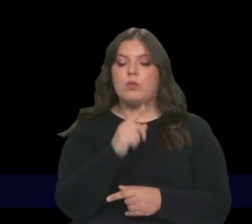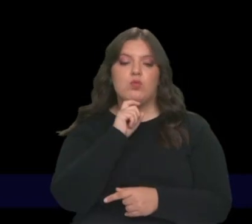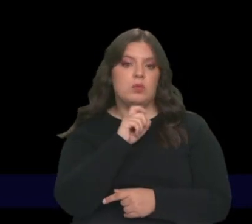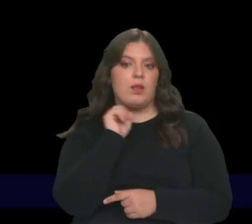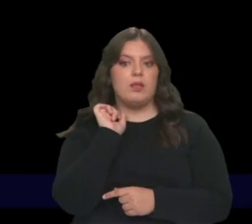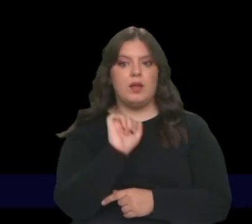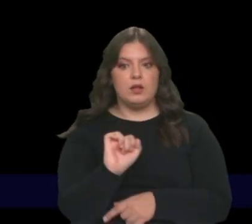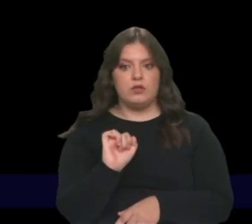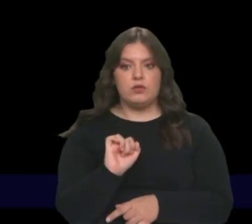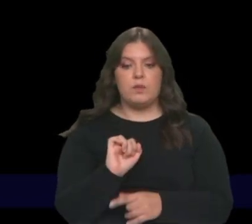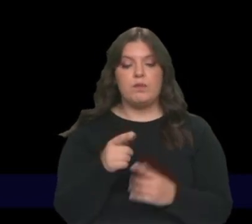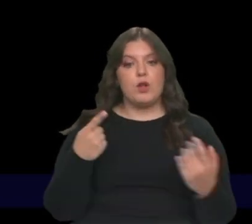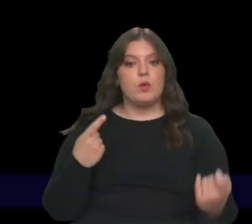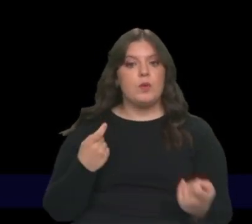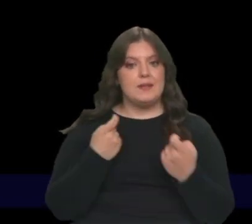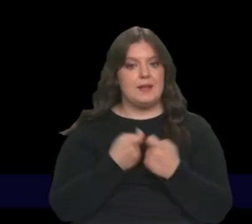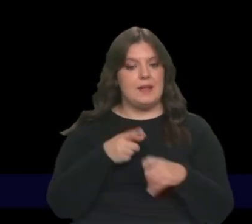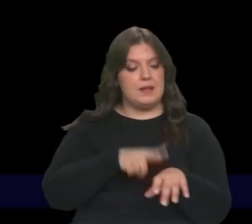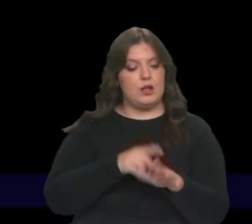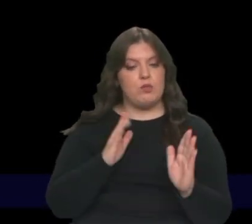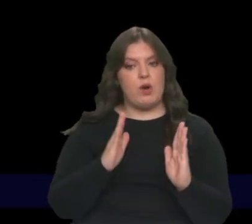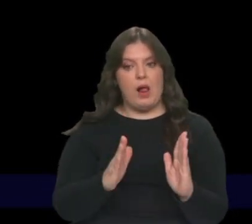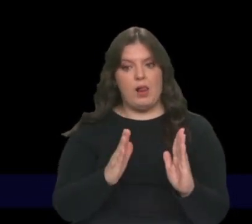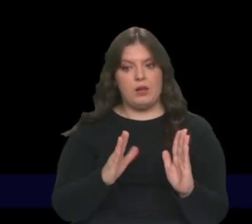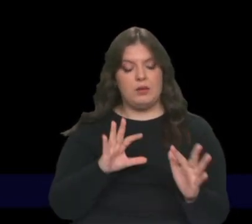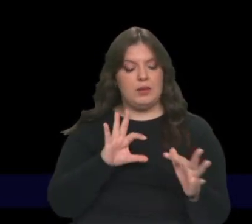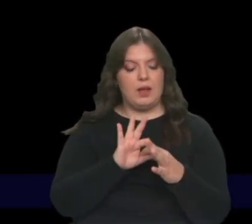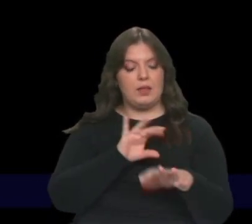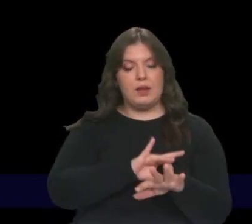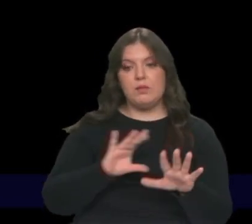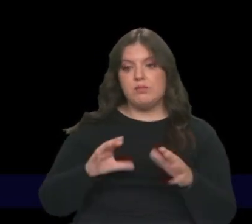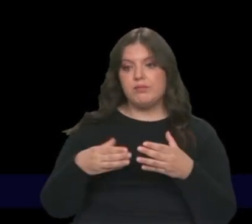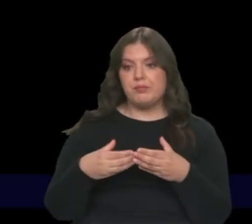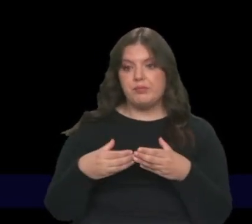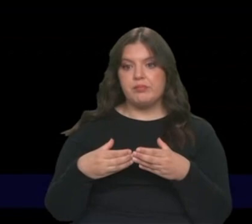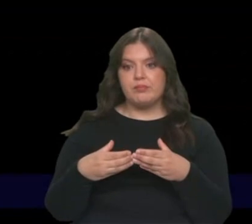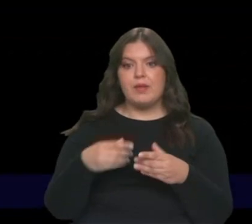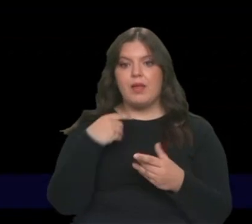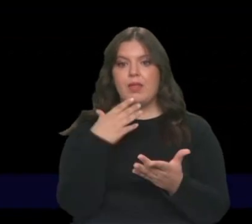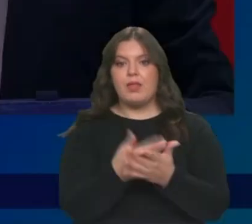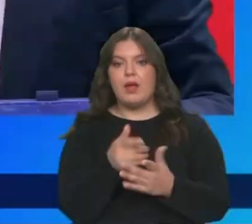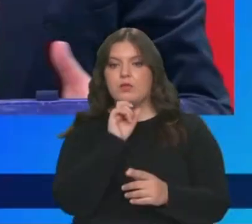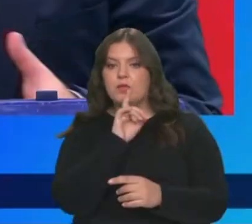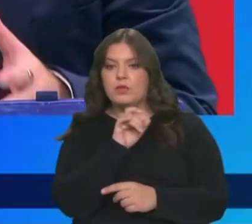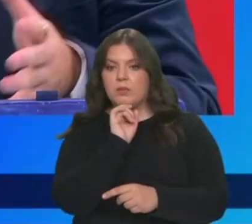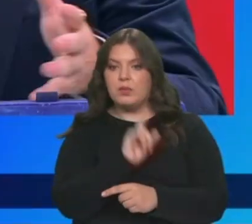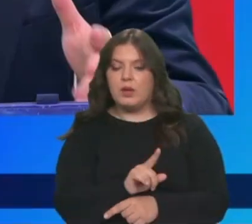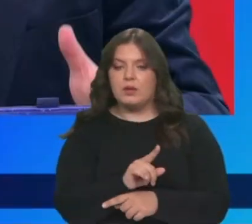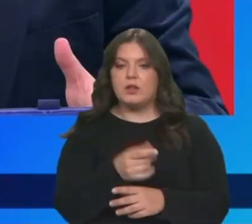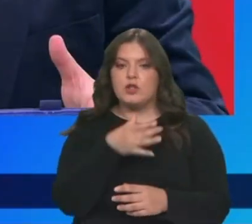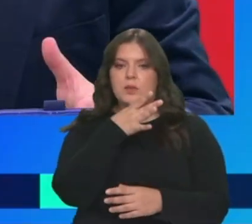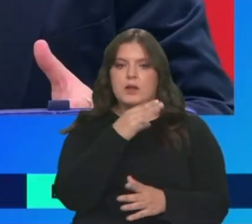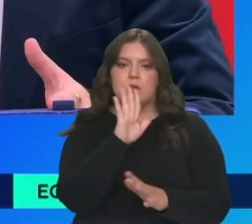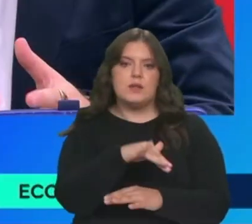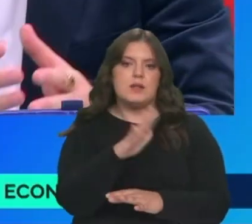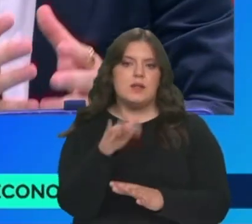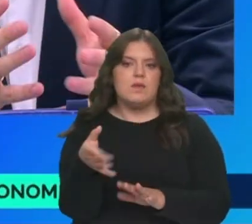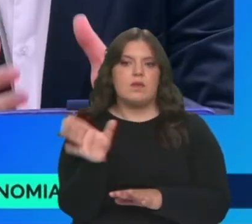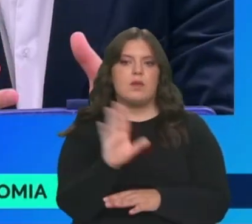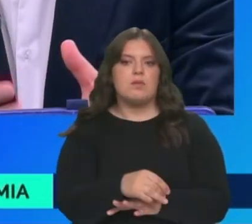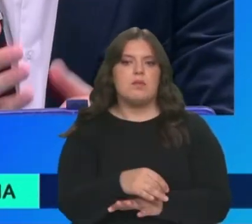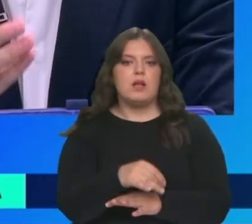que a coincidência temporal ser na altura dos confinamentos leva a que esta seja, provavelmente, a explicação científica